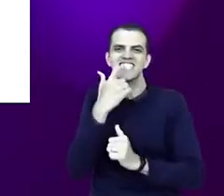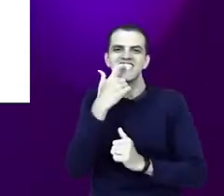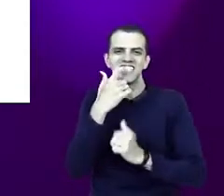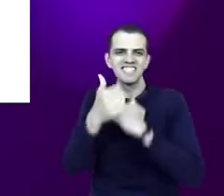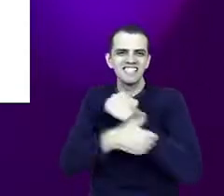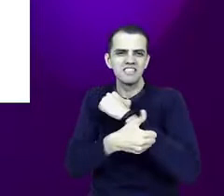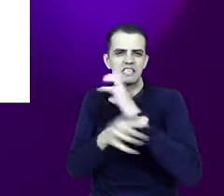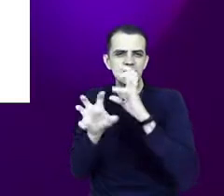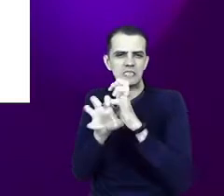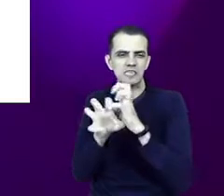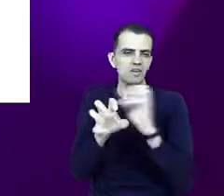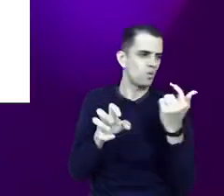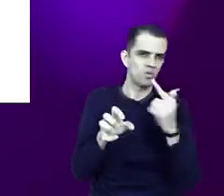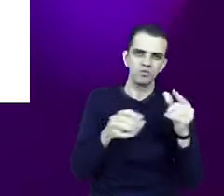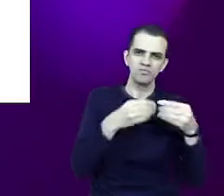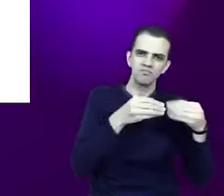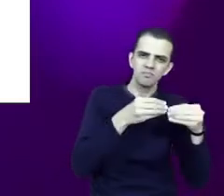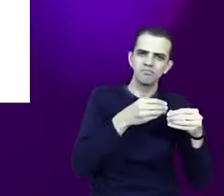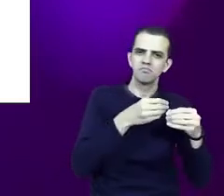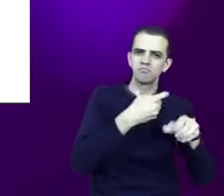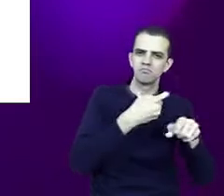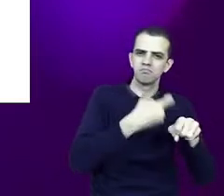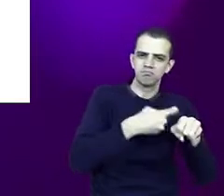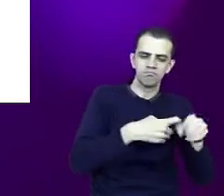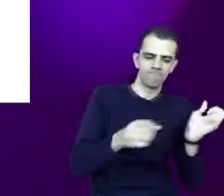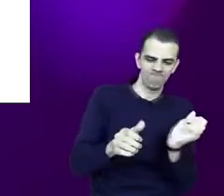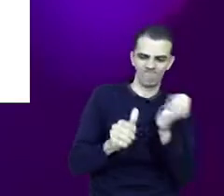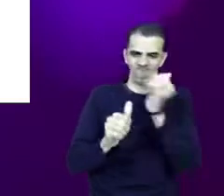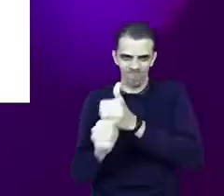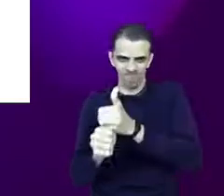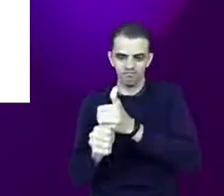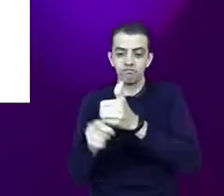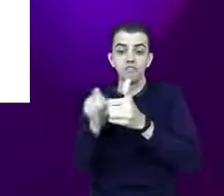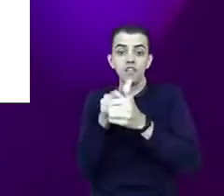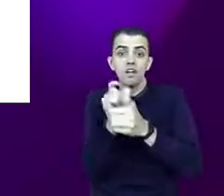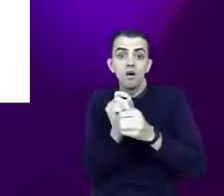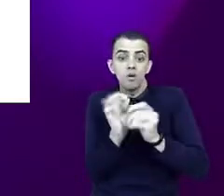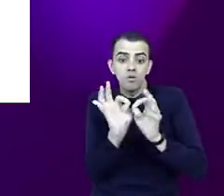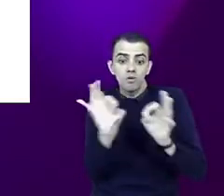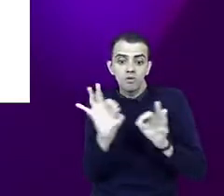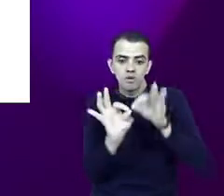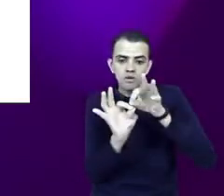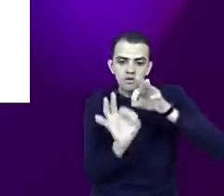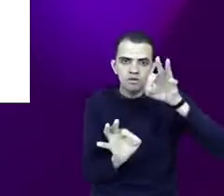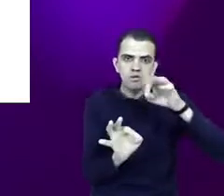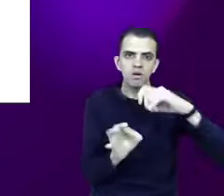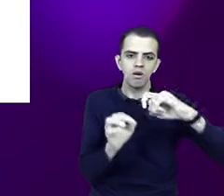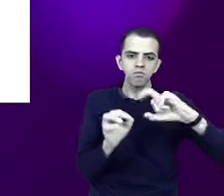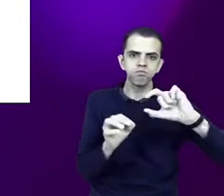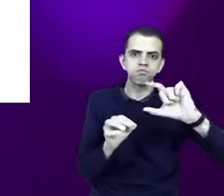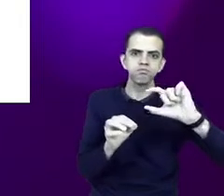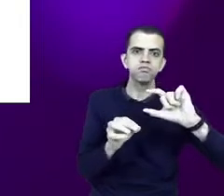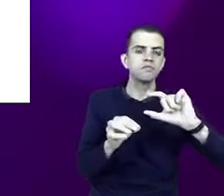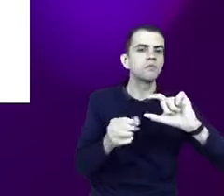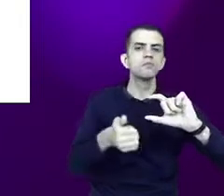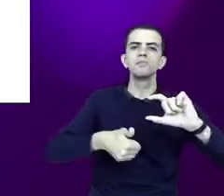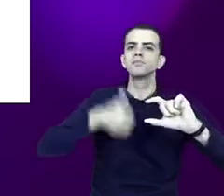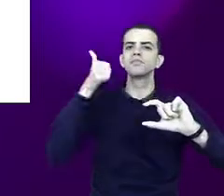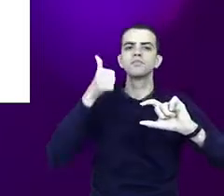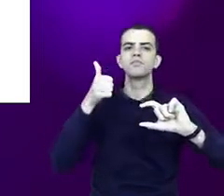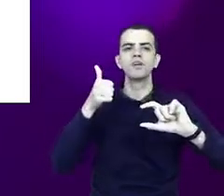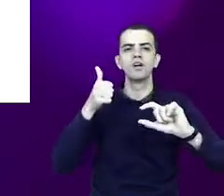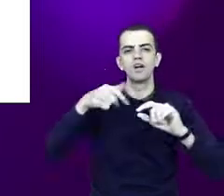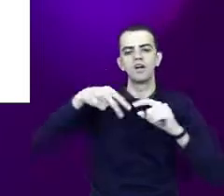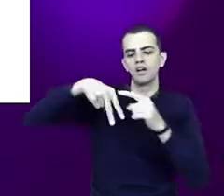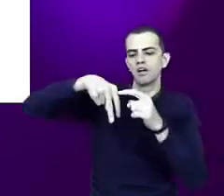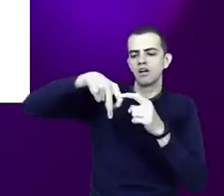acetábulo. Então, não só a angulação deles, como o tamanho do componente. No fêmur, o tamanho não mudou. Muda,